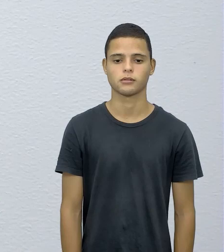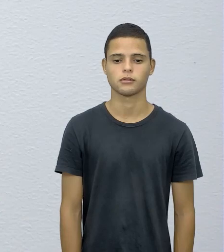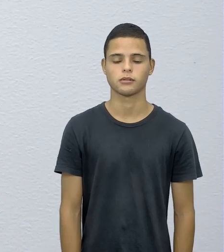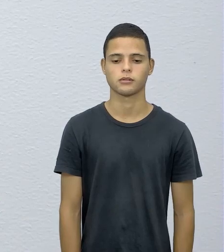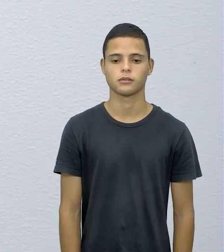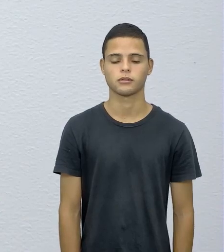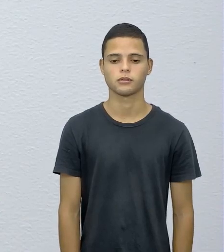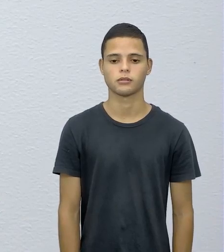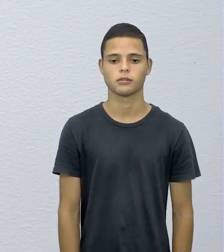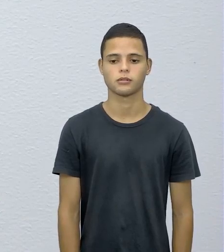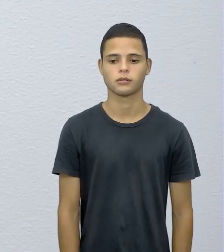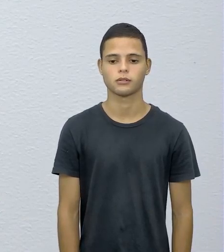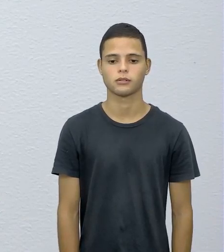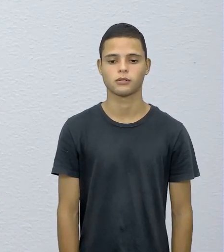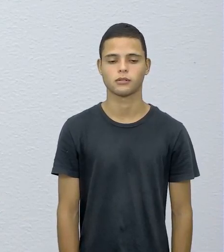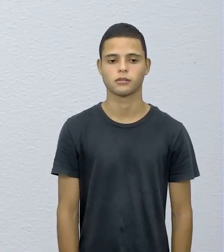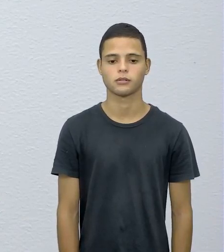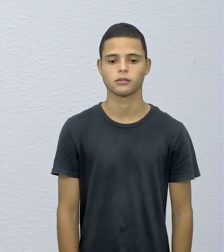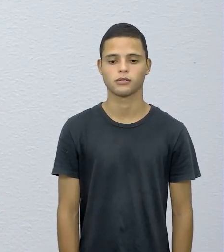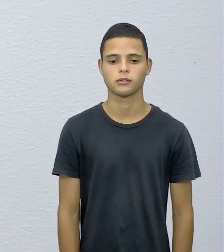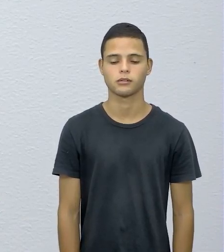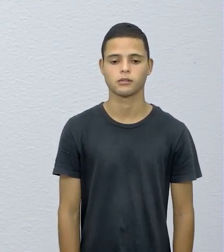Já.